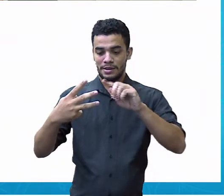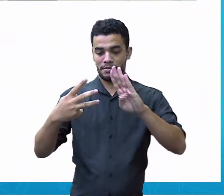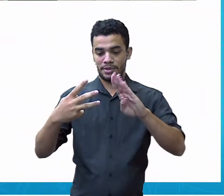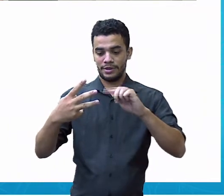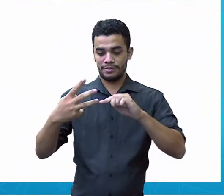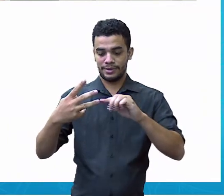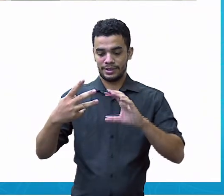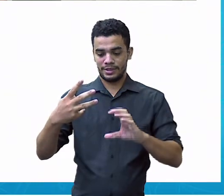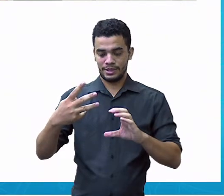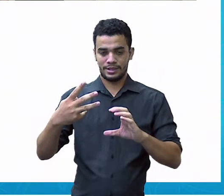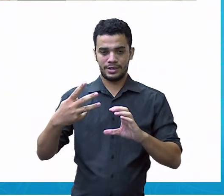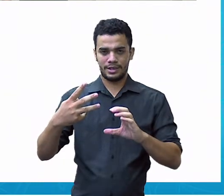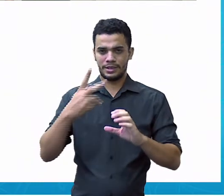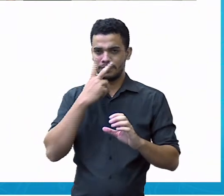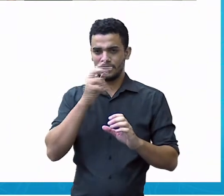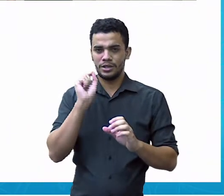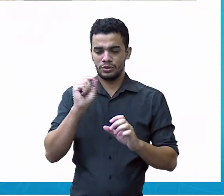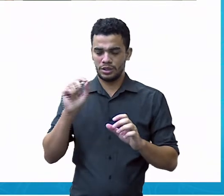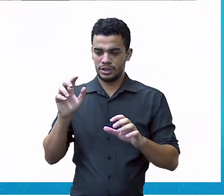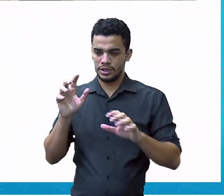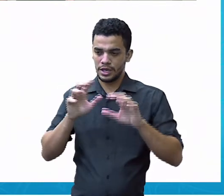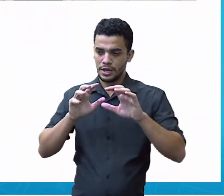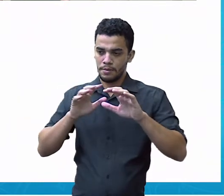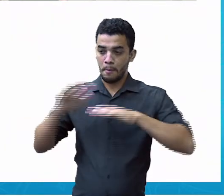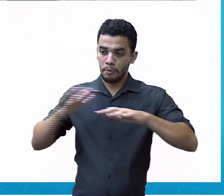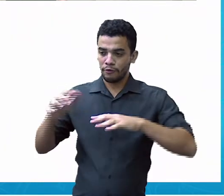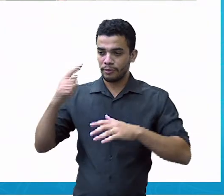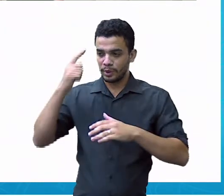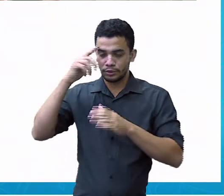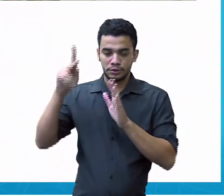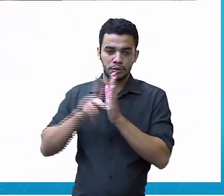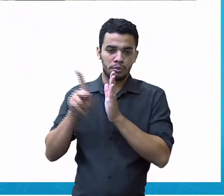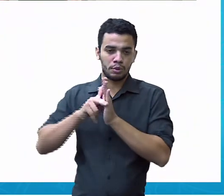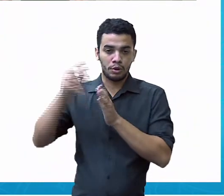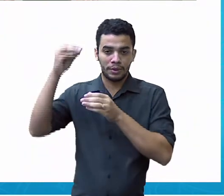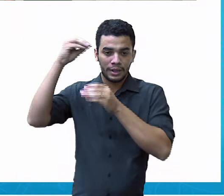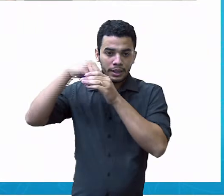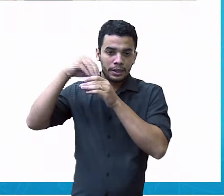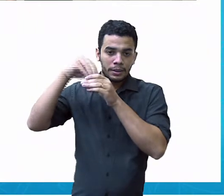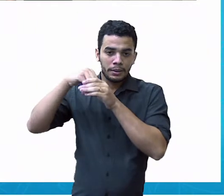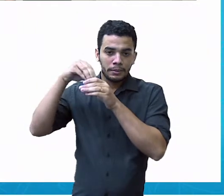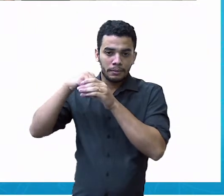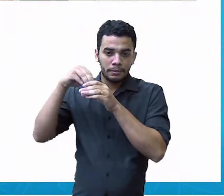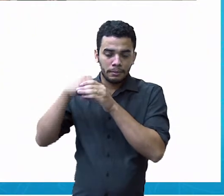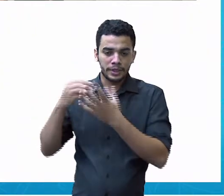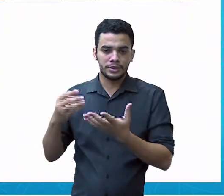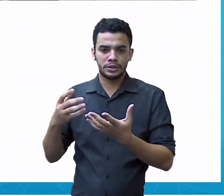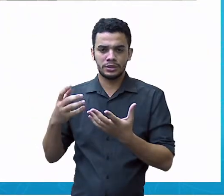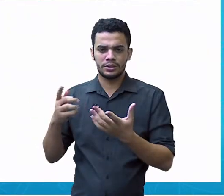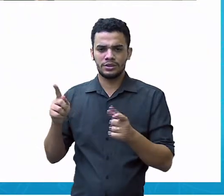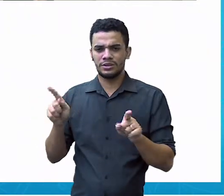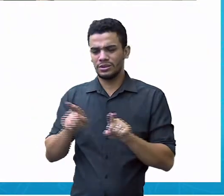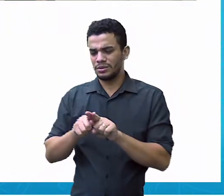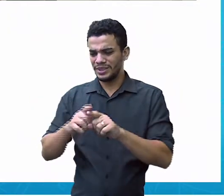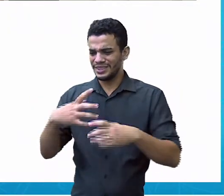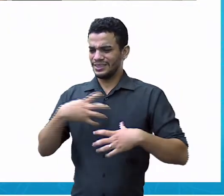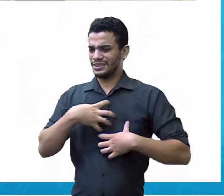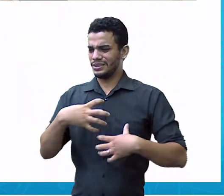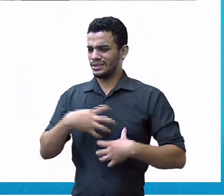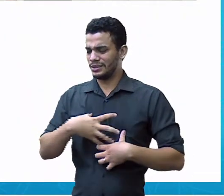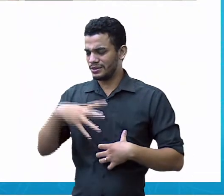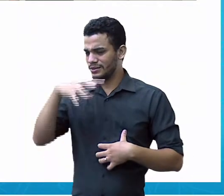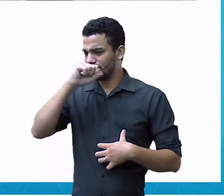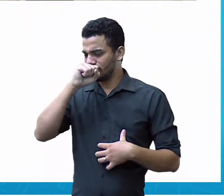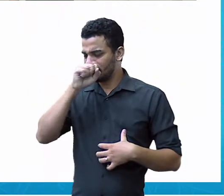instintos, que são ações naturais e simplistas que envolvem poucas regiões do